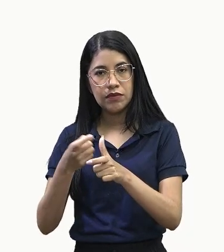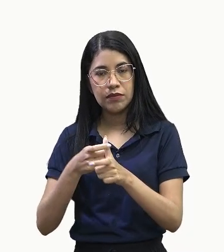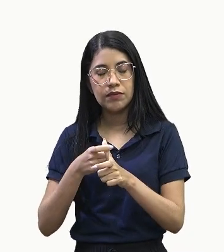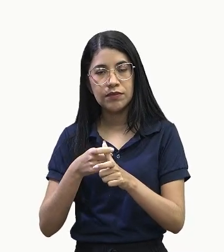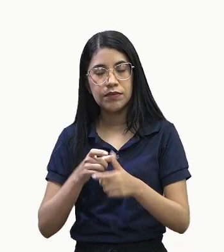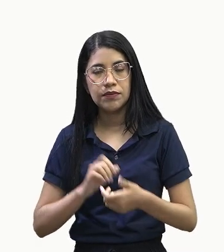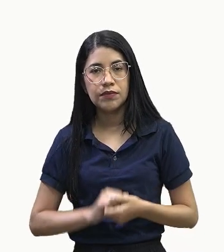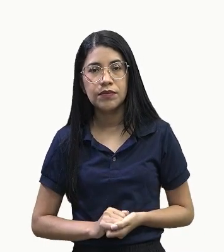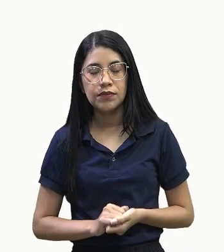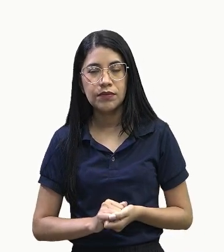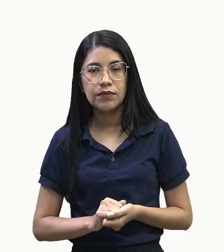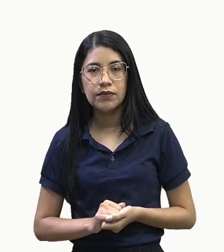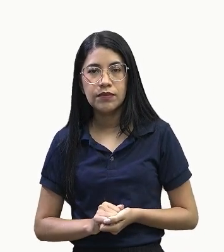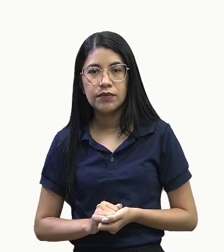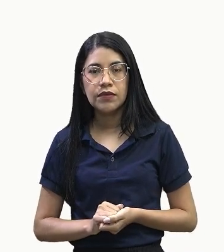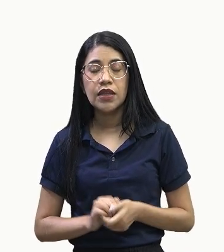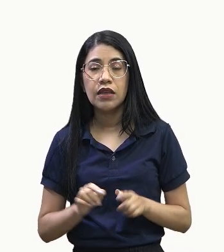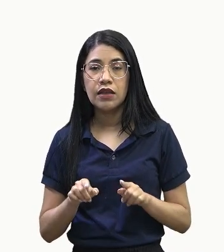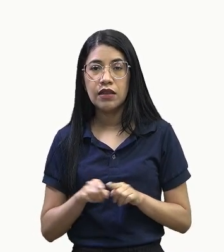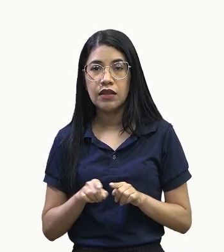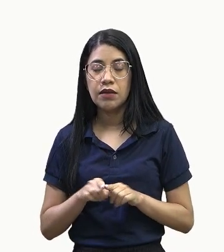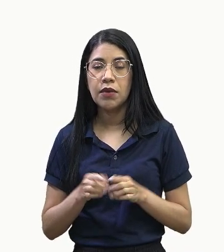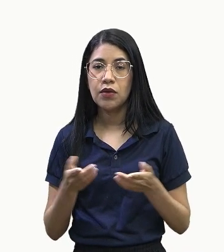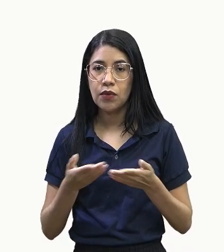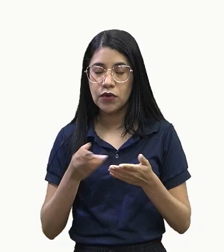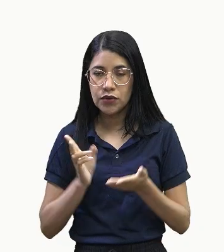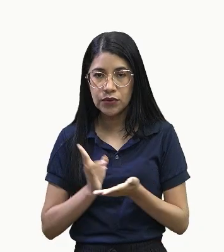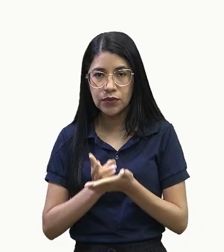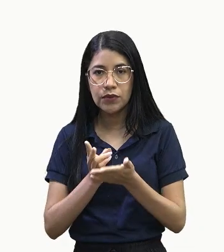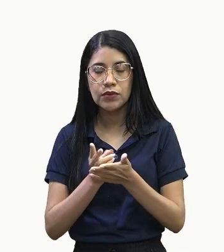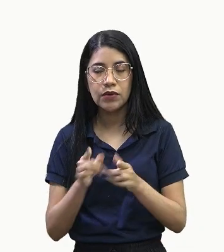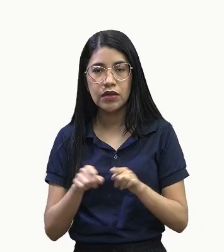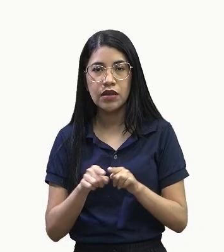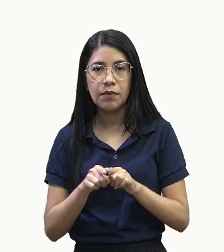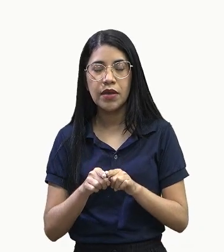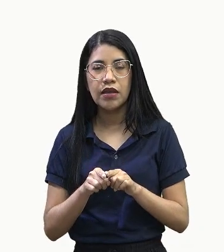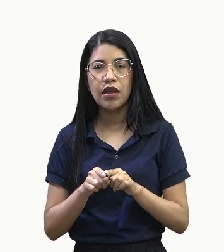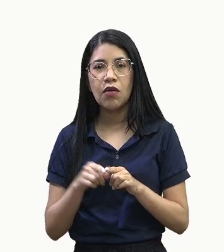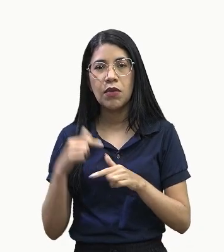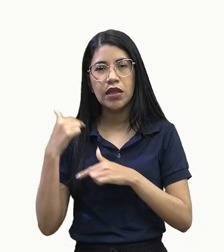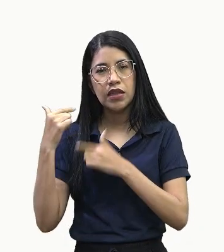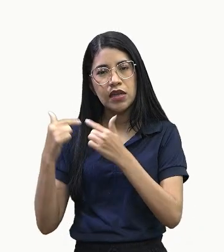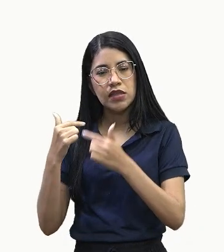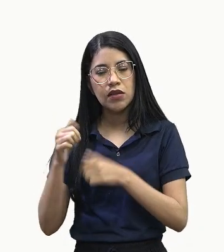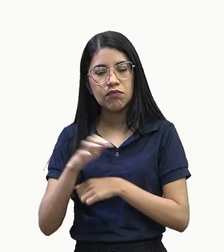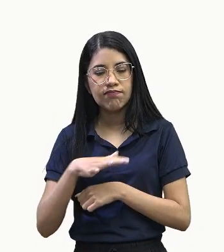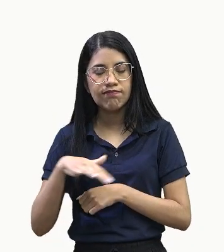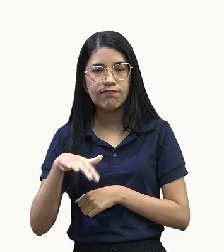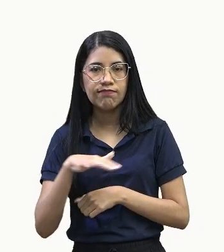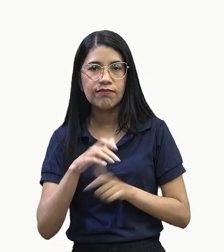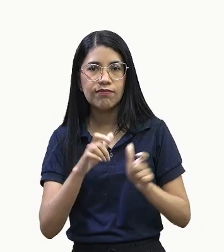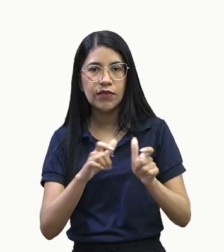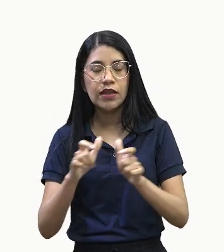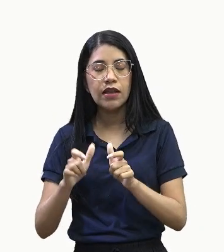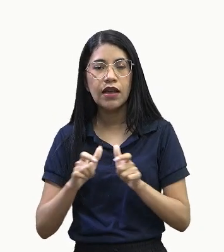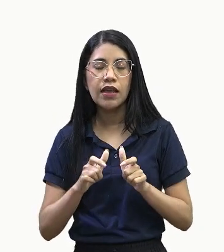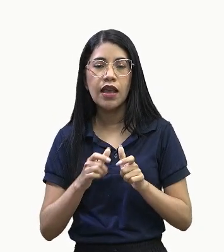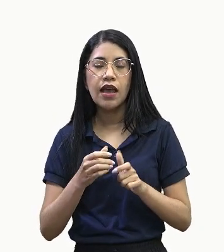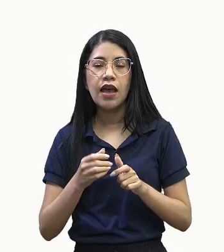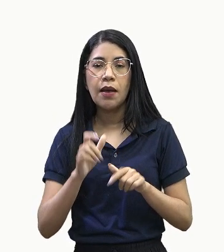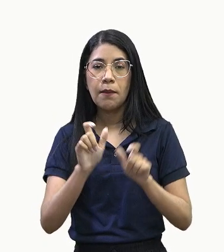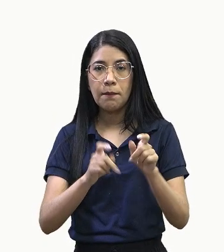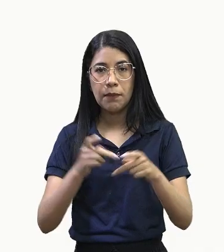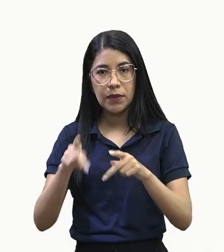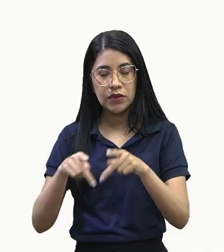de endividamento. Inclusive, galera, até hoje ficou meio que uma tradição local, as pessoas que moram no